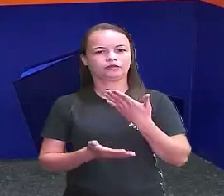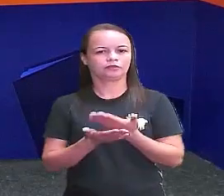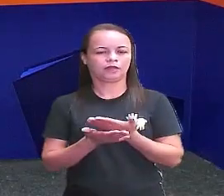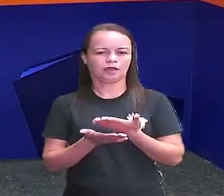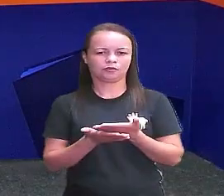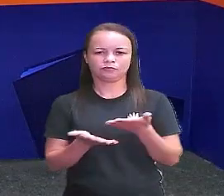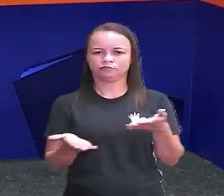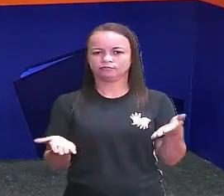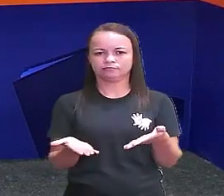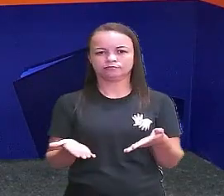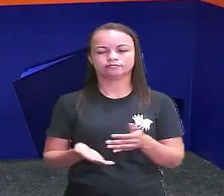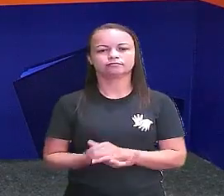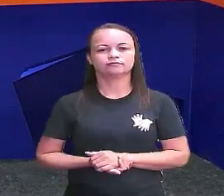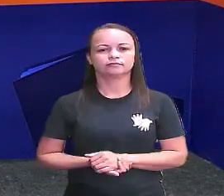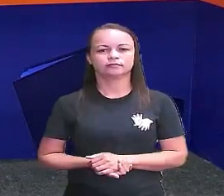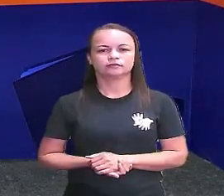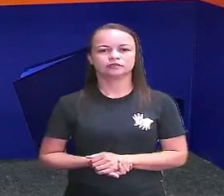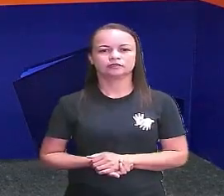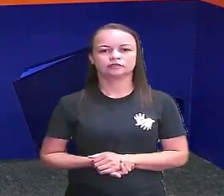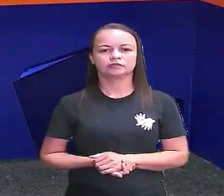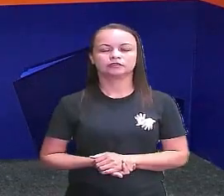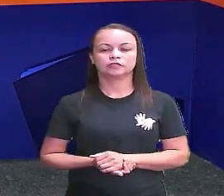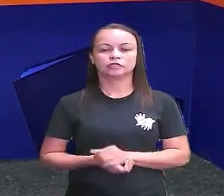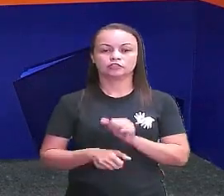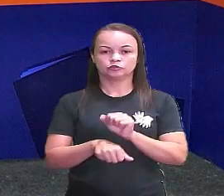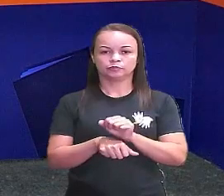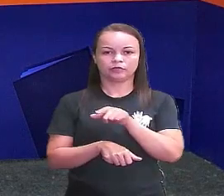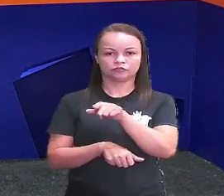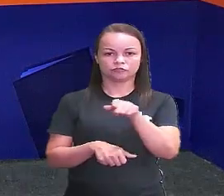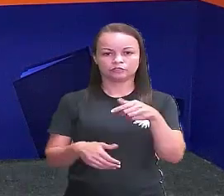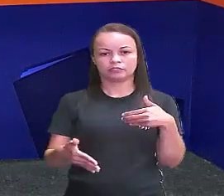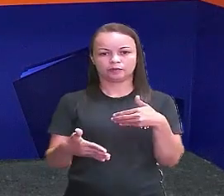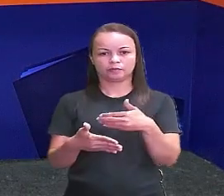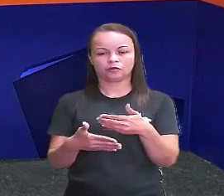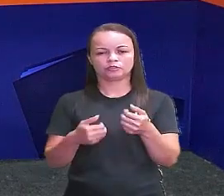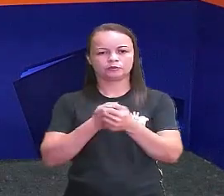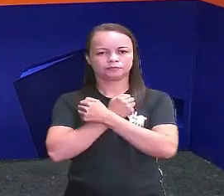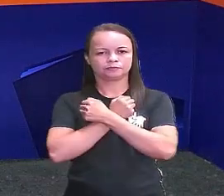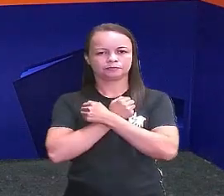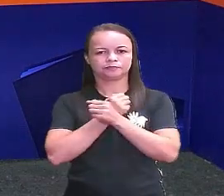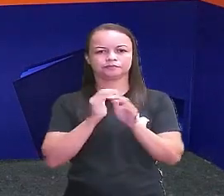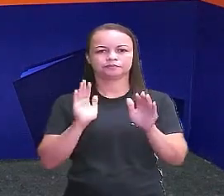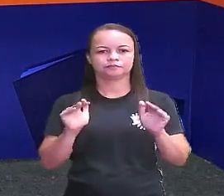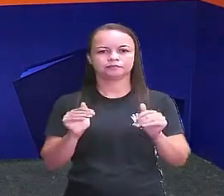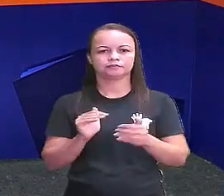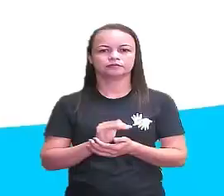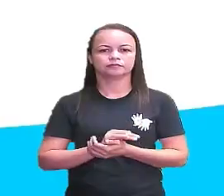aula de hoje, tá bom? E eu espero vocês na próxima. Um abraço!